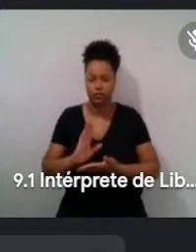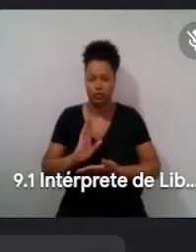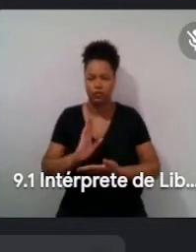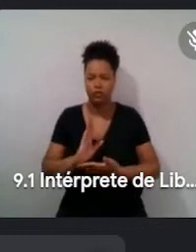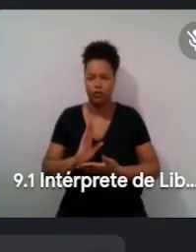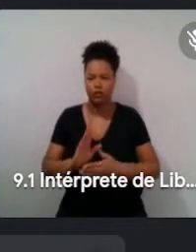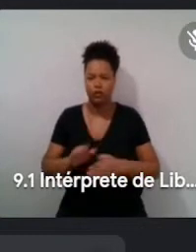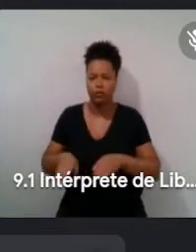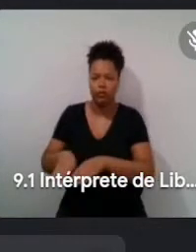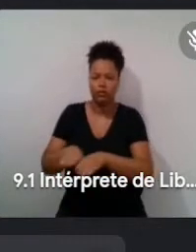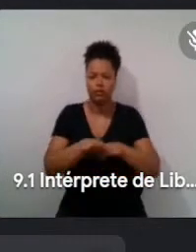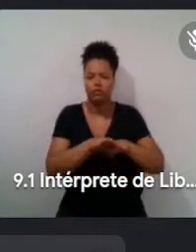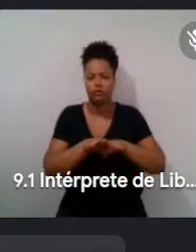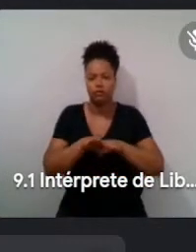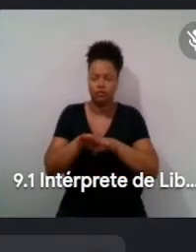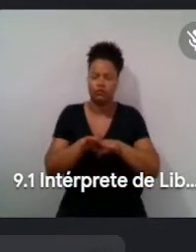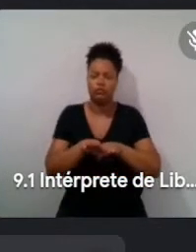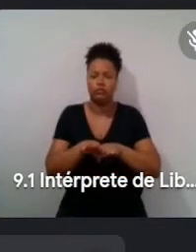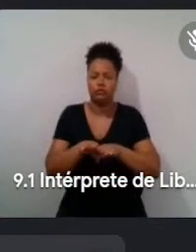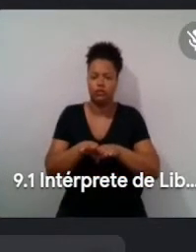unanimidade e rejeitado a liminar